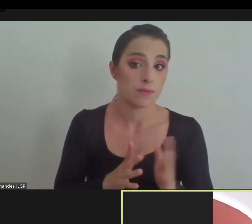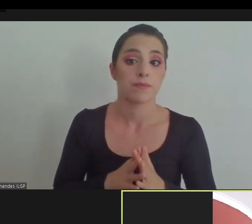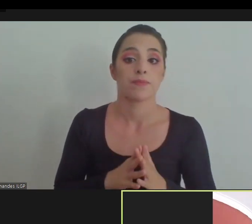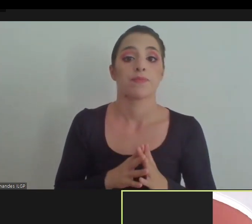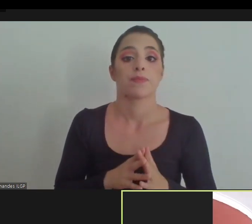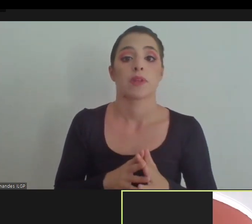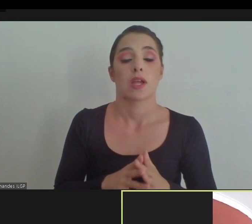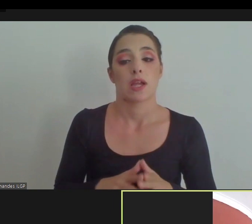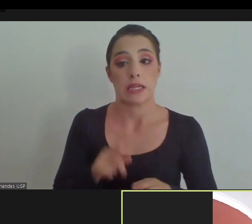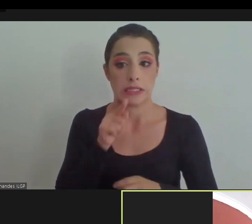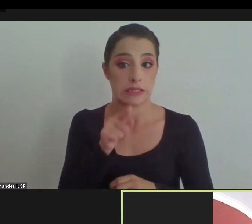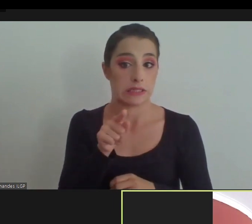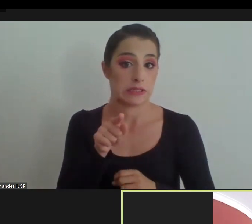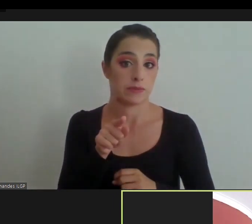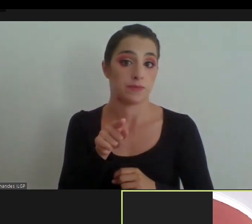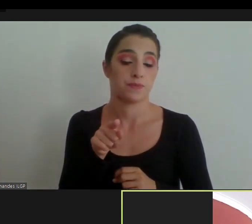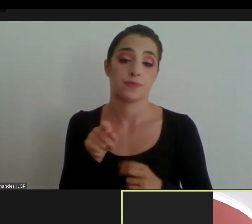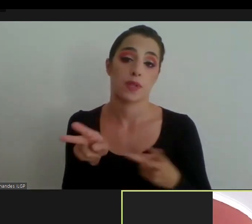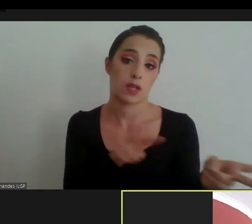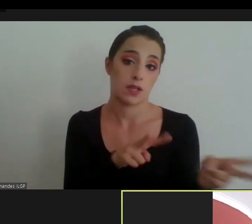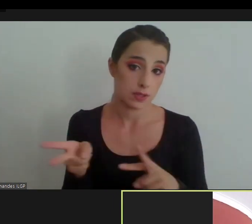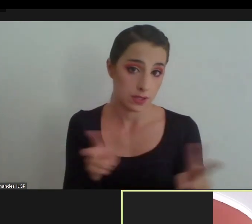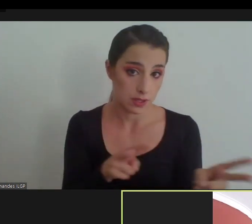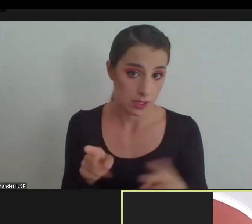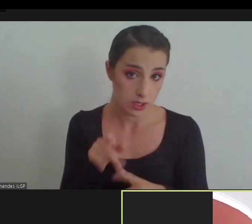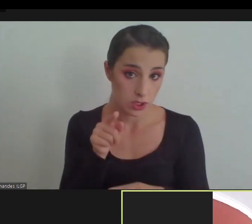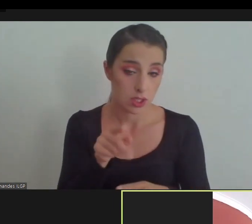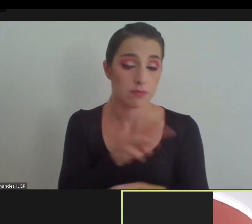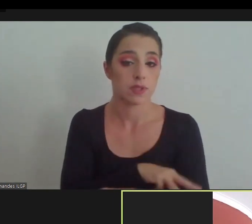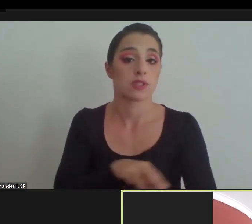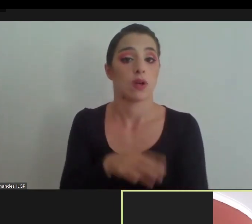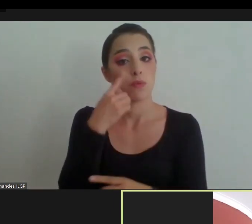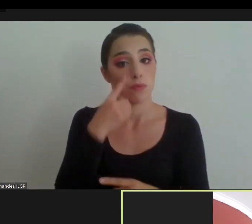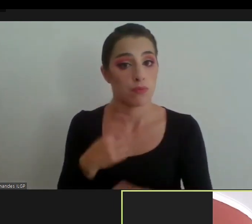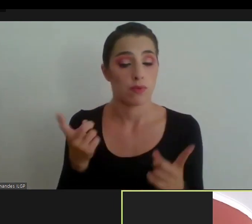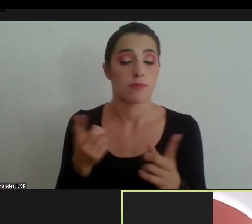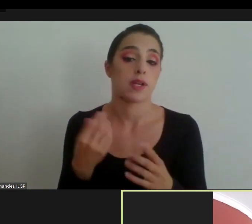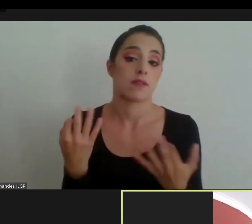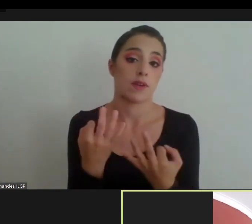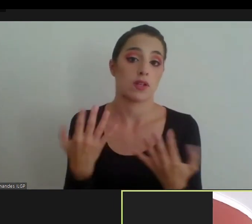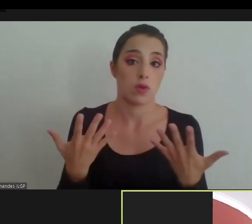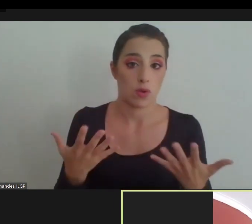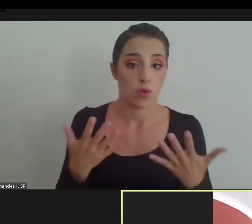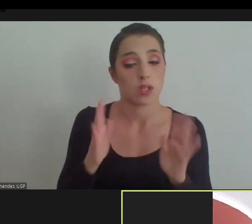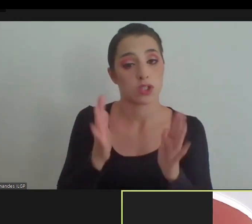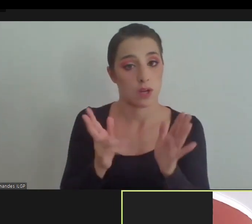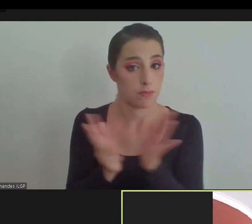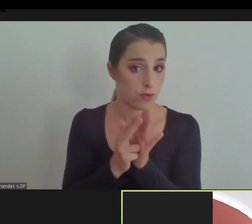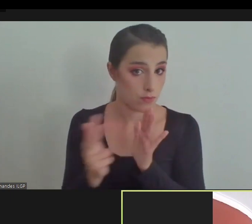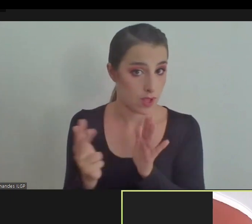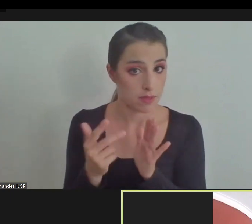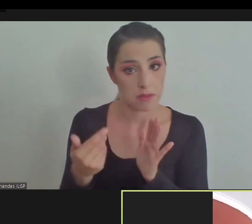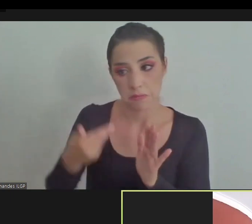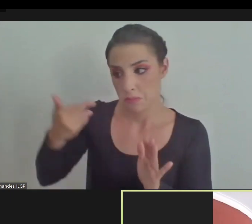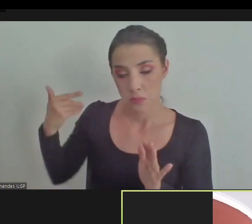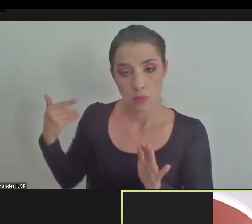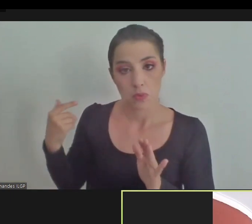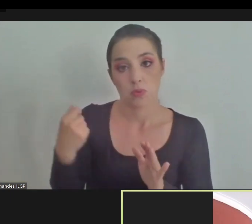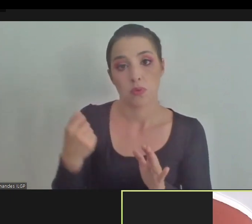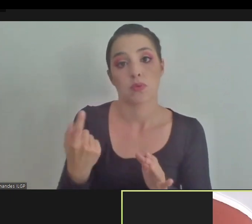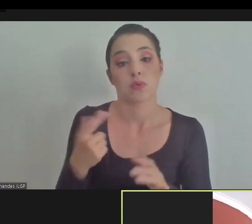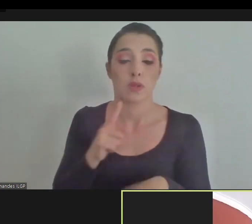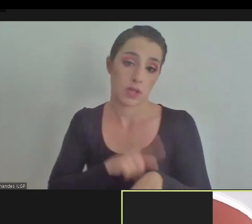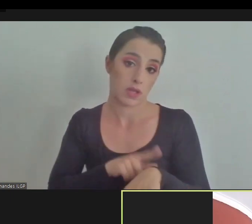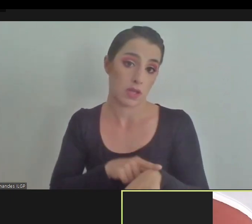E nesta estratégia da administração pública, que foi recentemente aprovada pelo governo